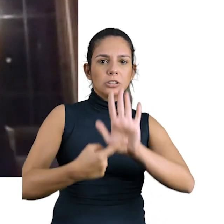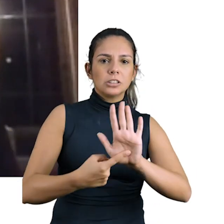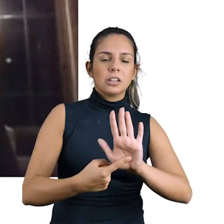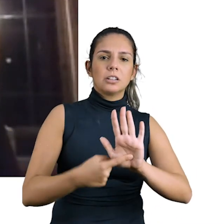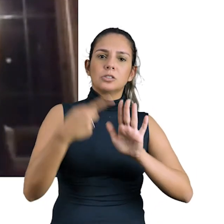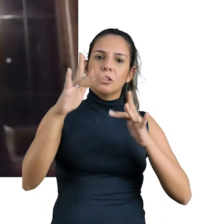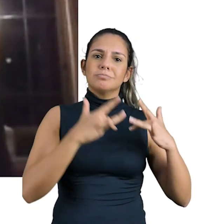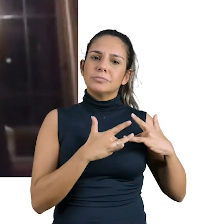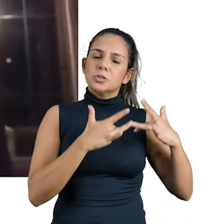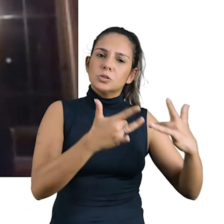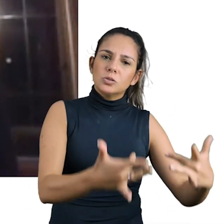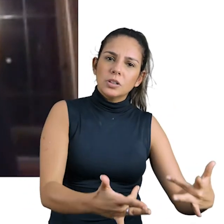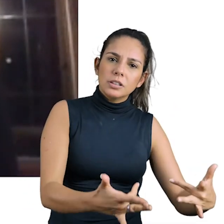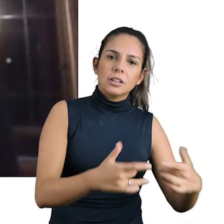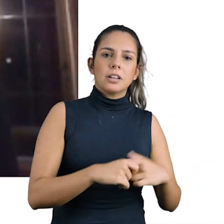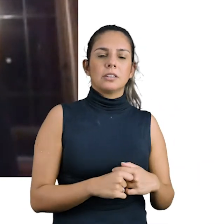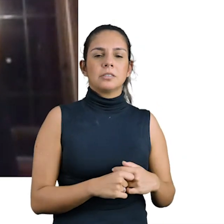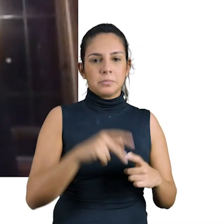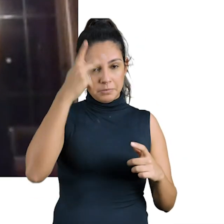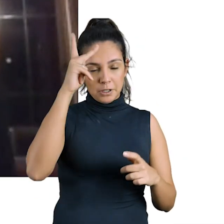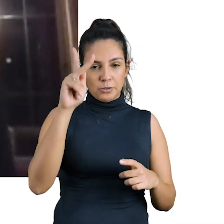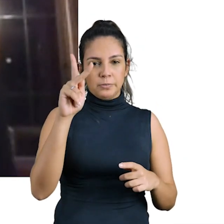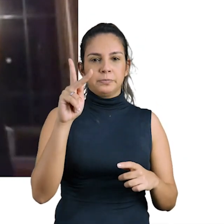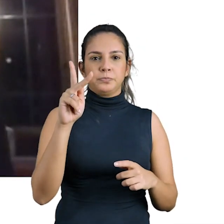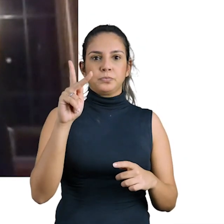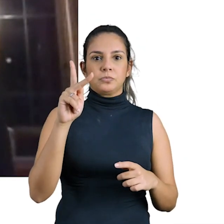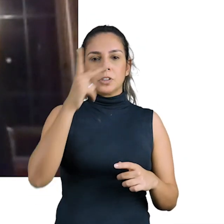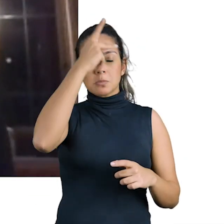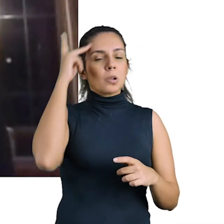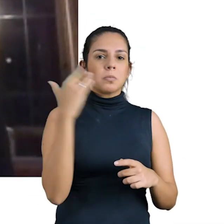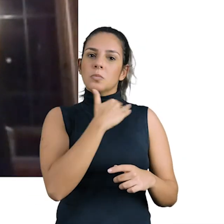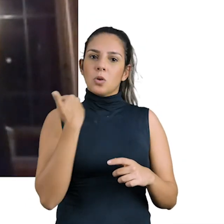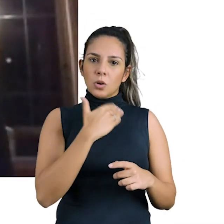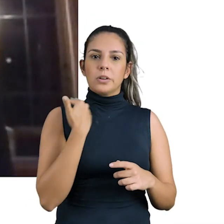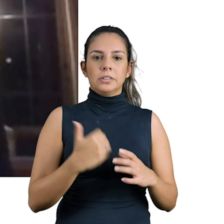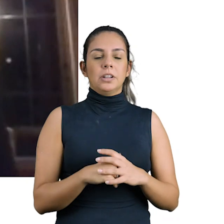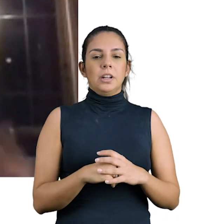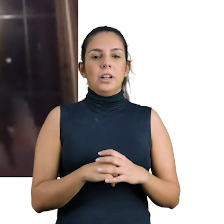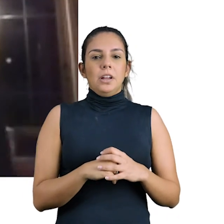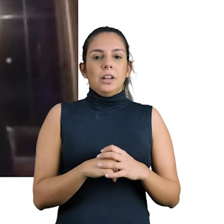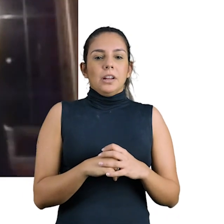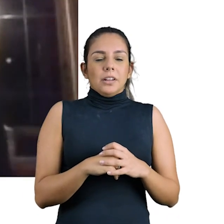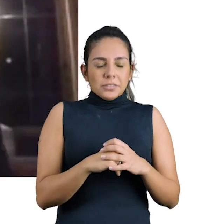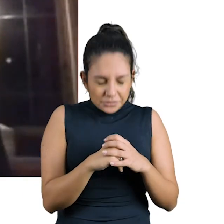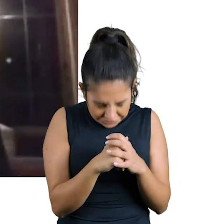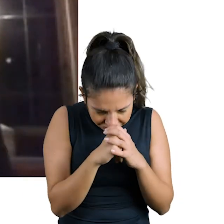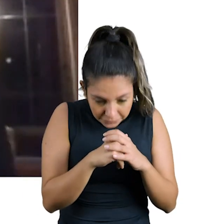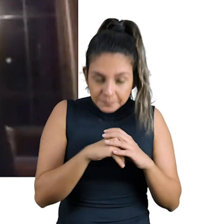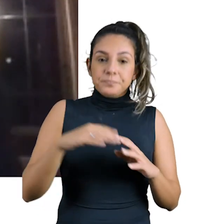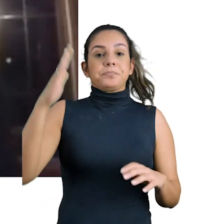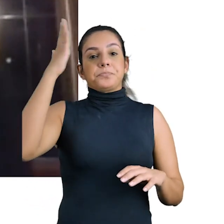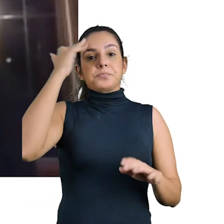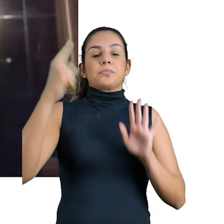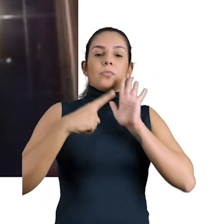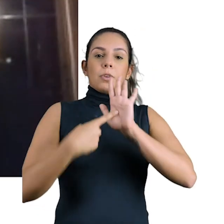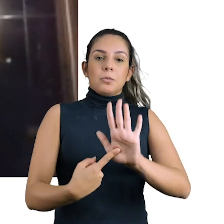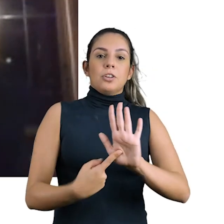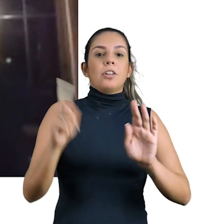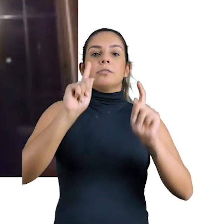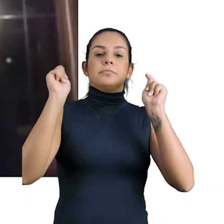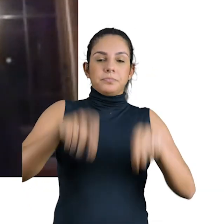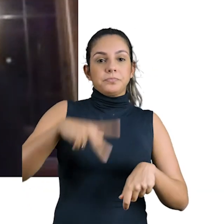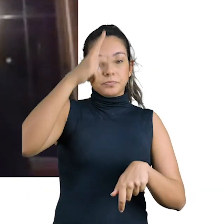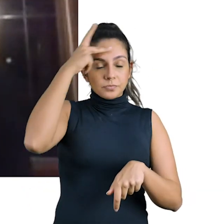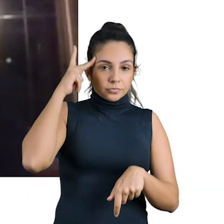sua solidariedade para com o luto nacional, né? Ou seja, que saibam mostrar que não importa se